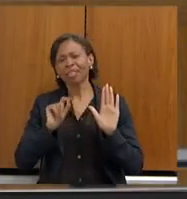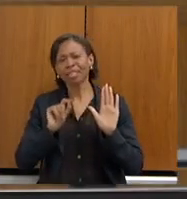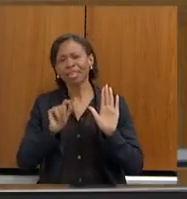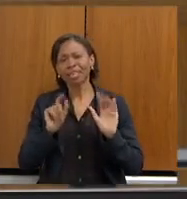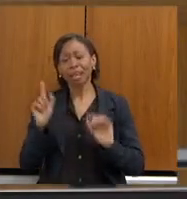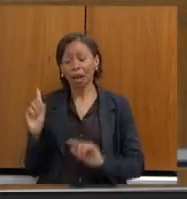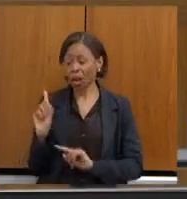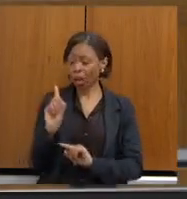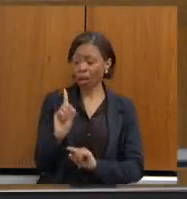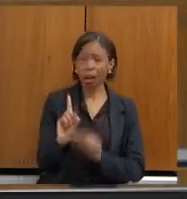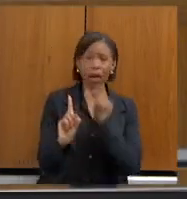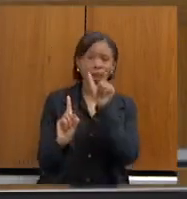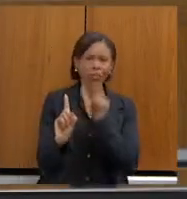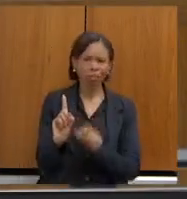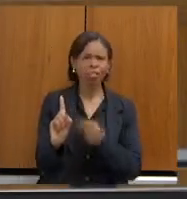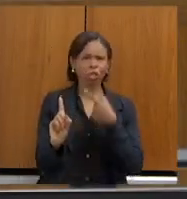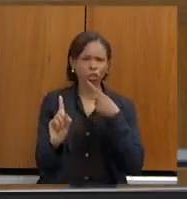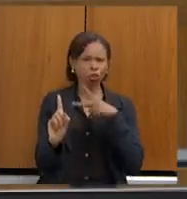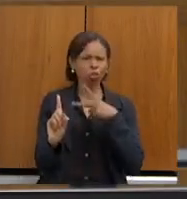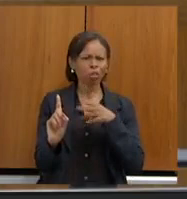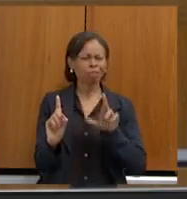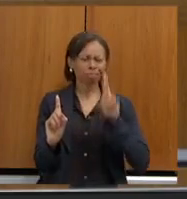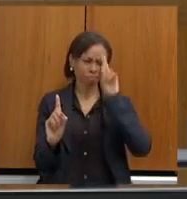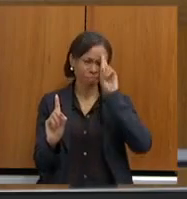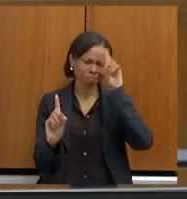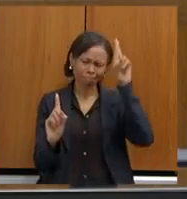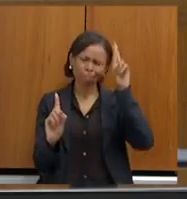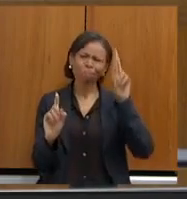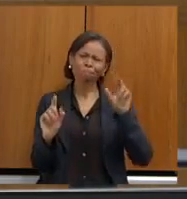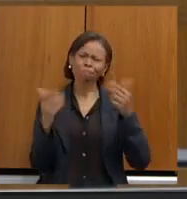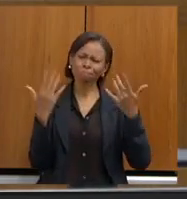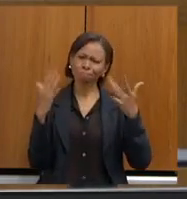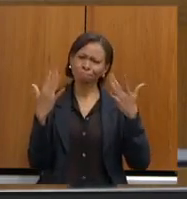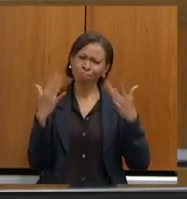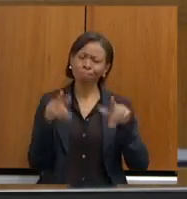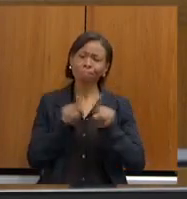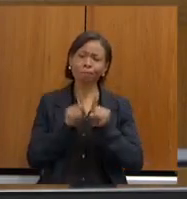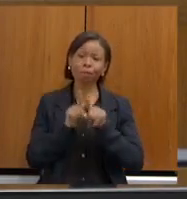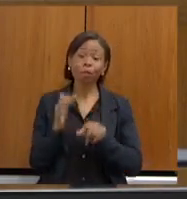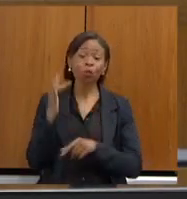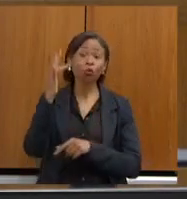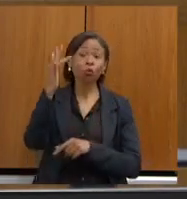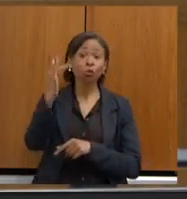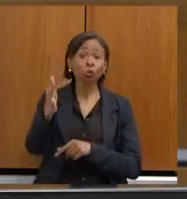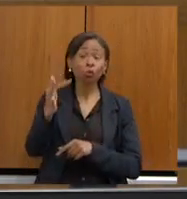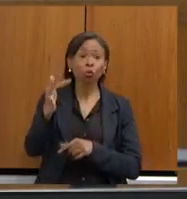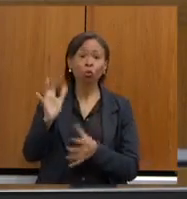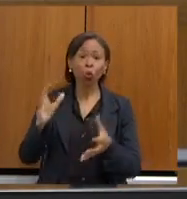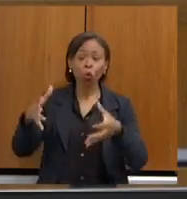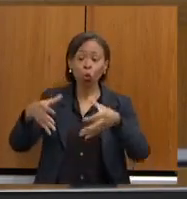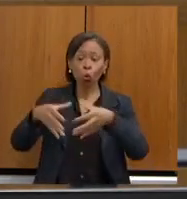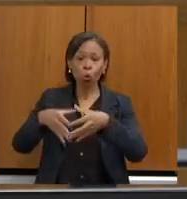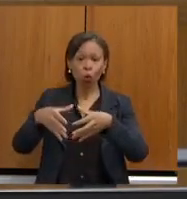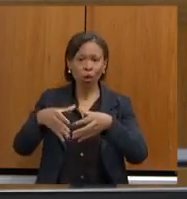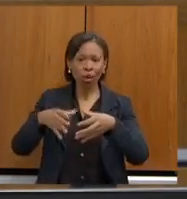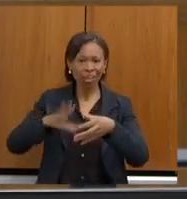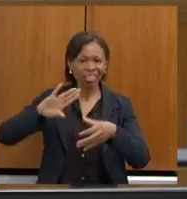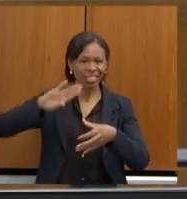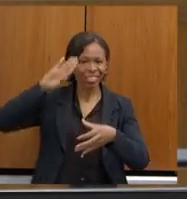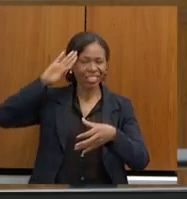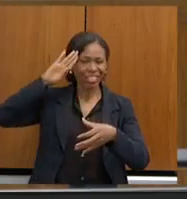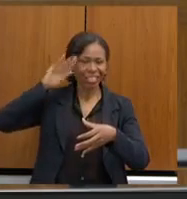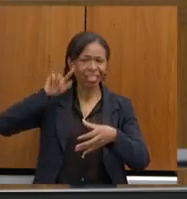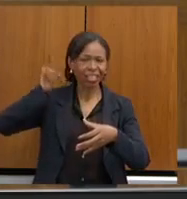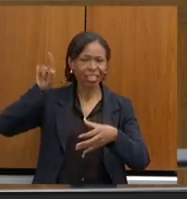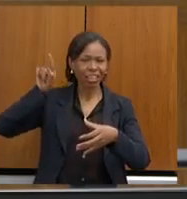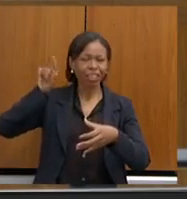presença entre nós eu gosto de excelência inclusive visitando o futuro Batalhão lá de extrema aí não Bom dia do